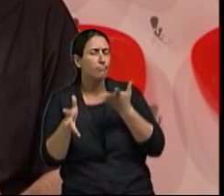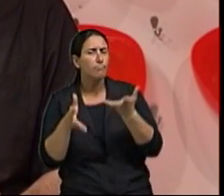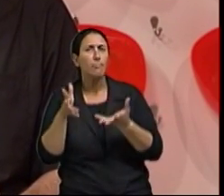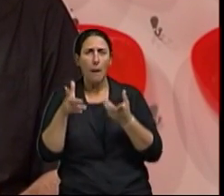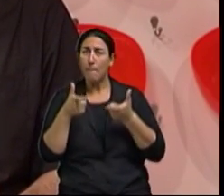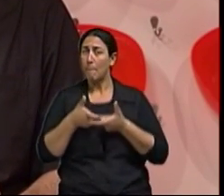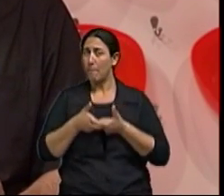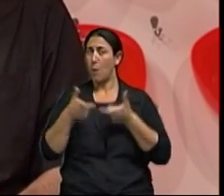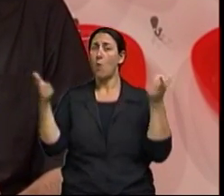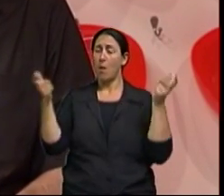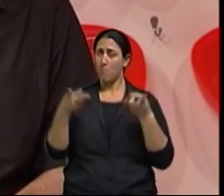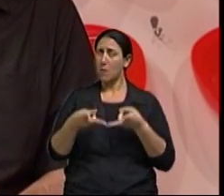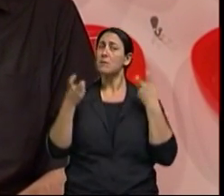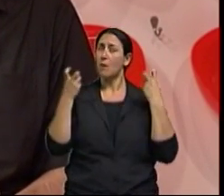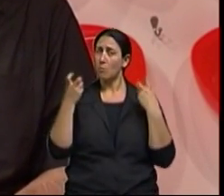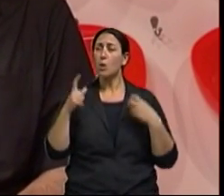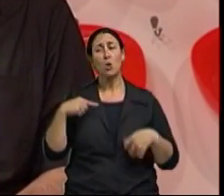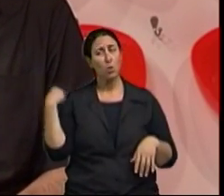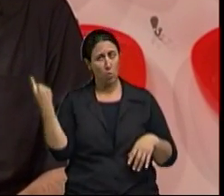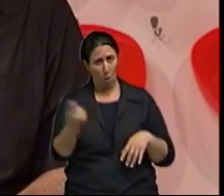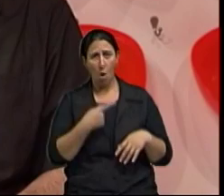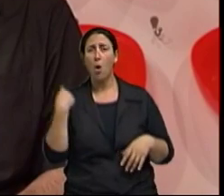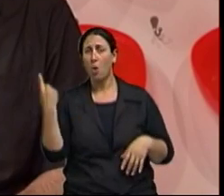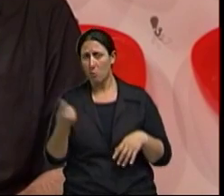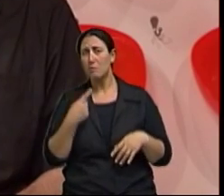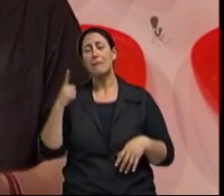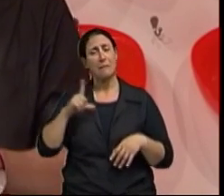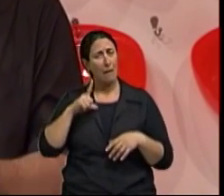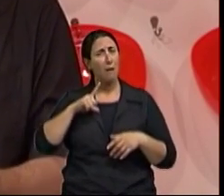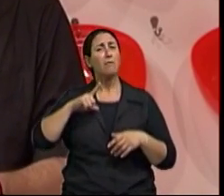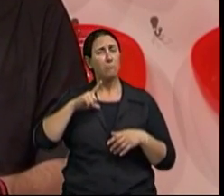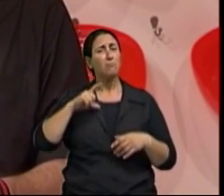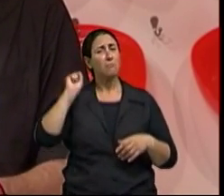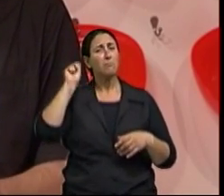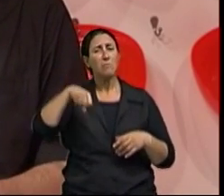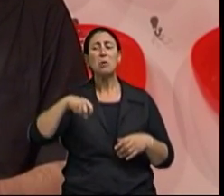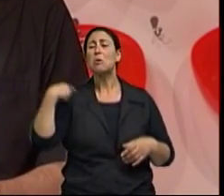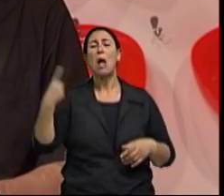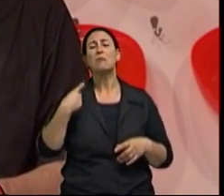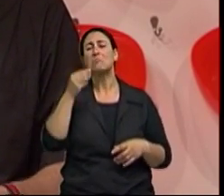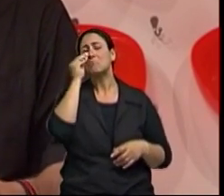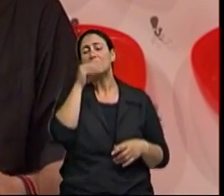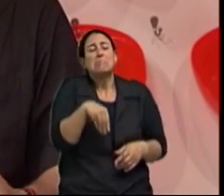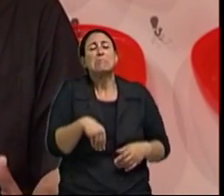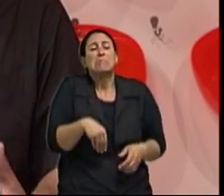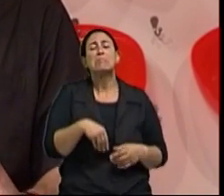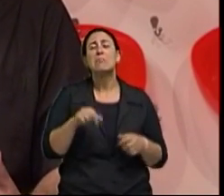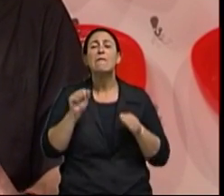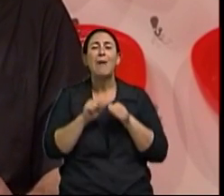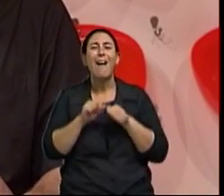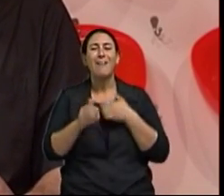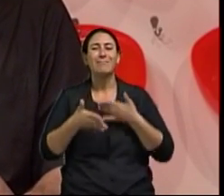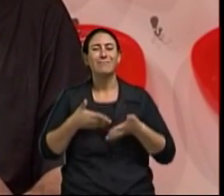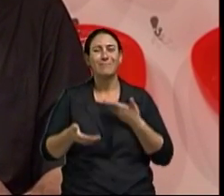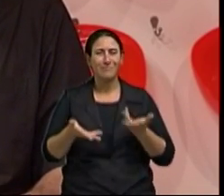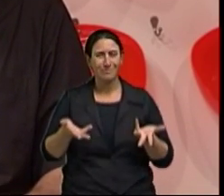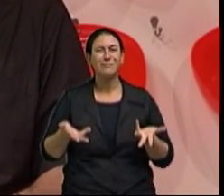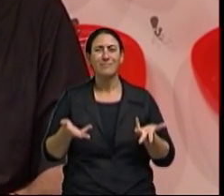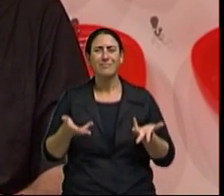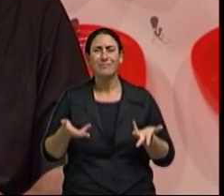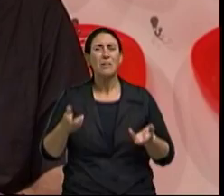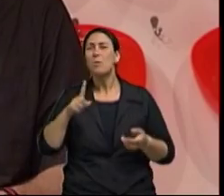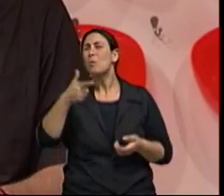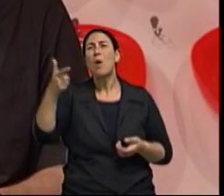concorda que nós estamos contribuindo muito com isso. Por mais que exista uma tendência geológica de acontecer